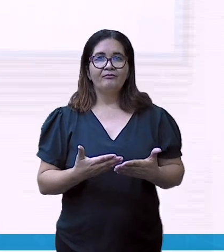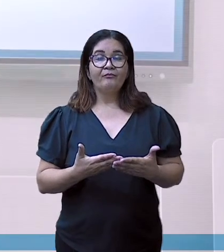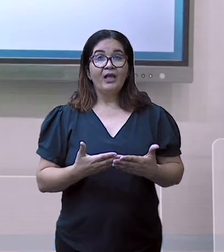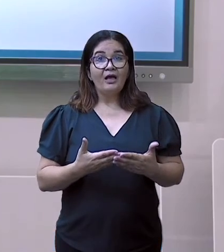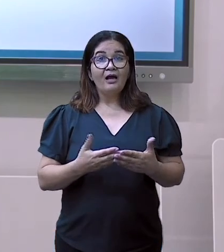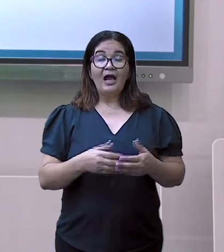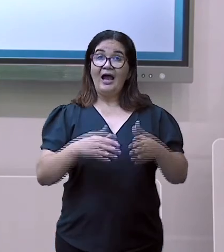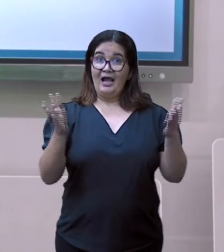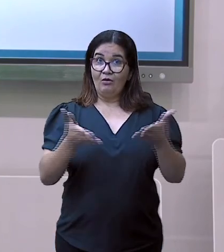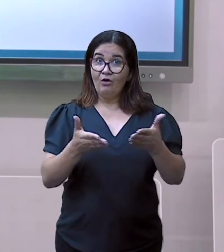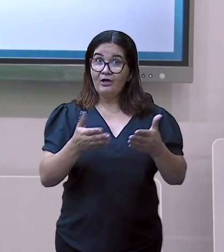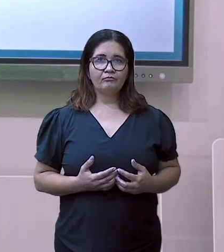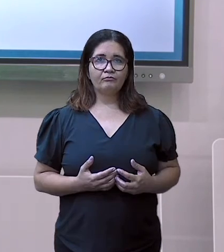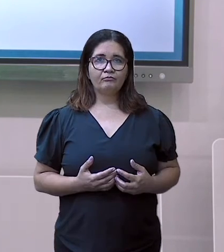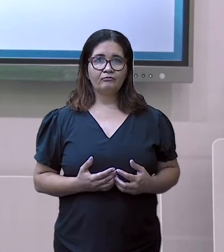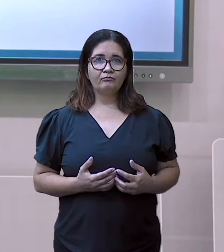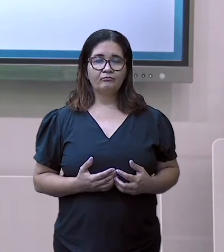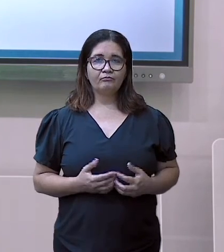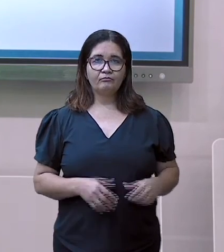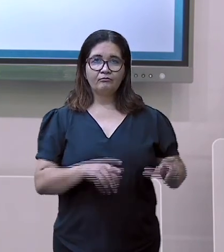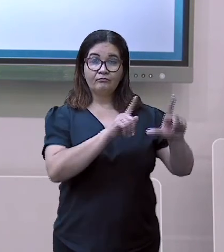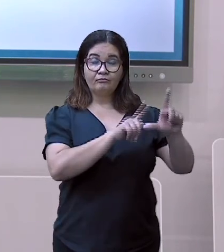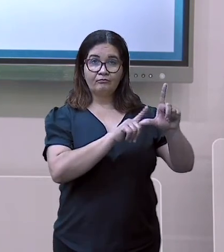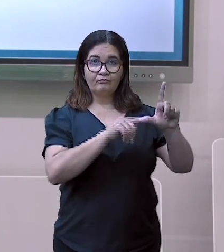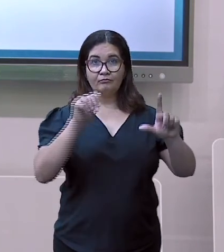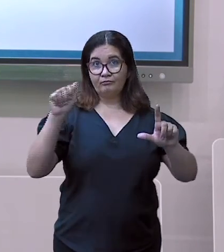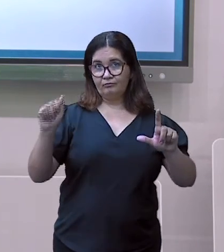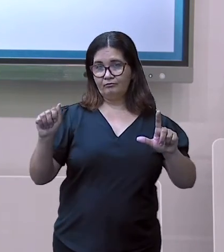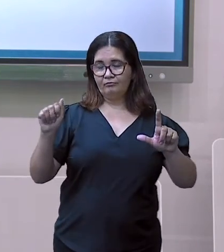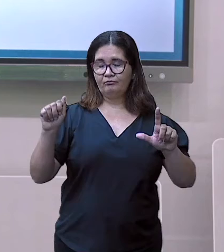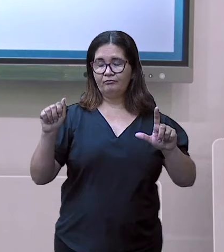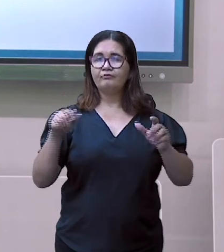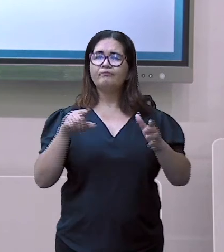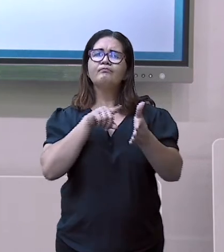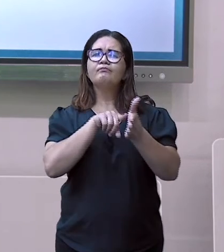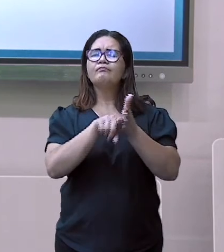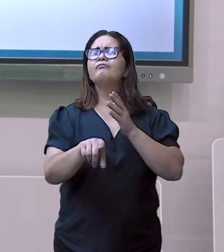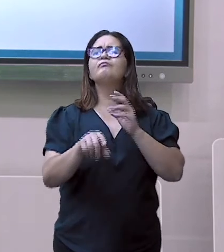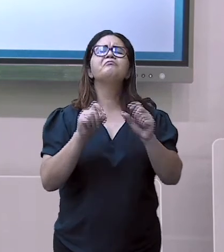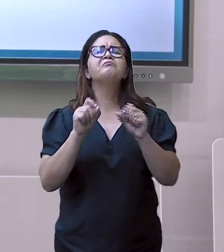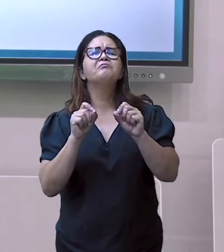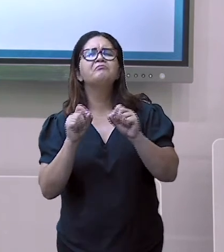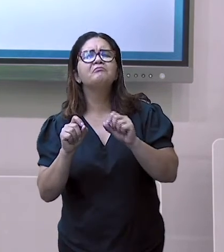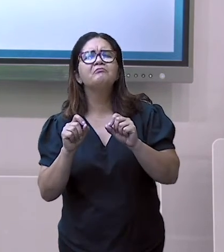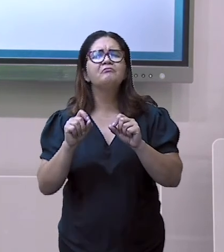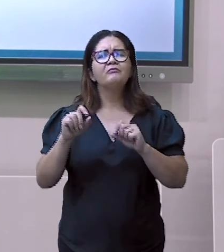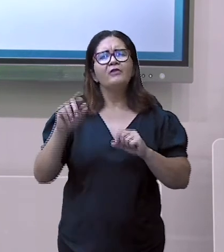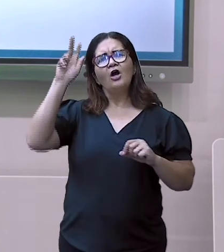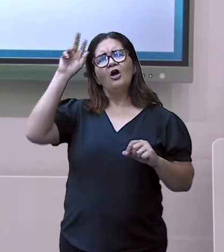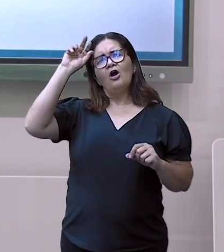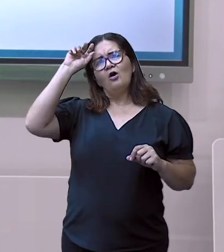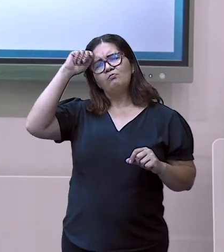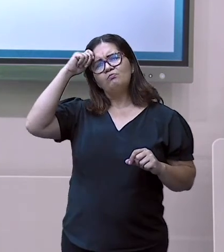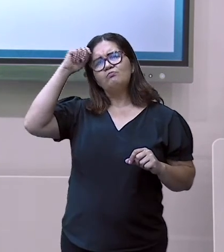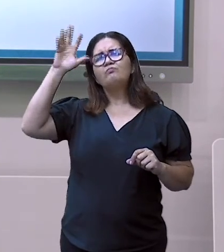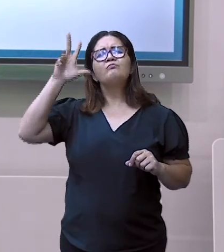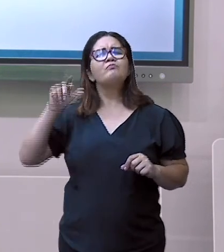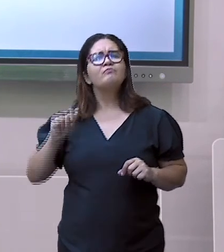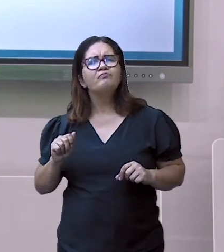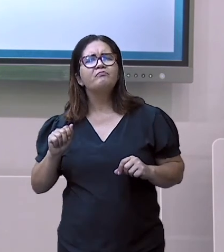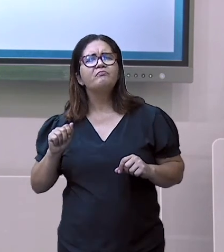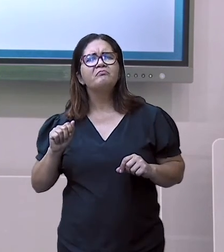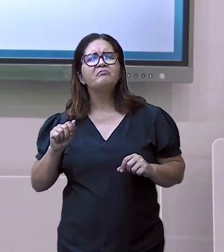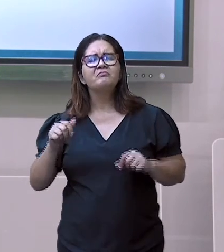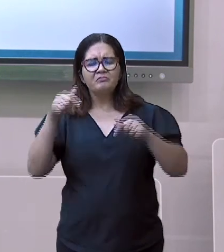Vamos responder então? A letra A pergunta: os africanos foram trazidos para o Brasil com